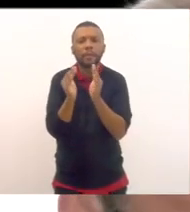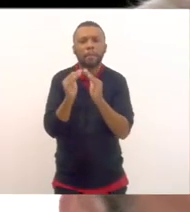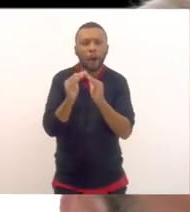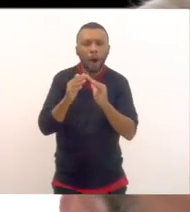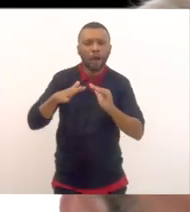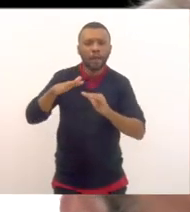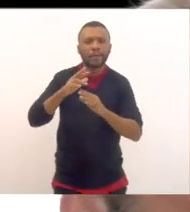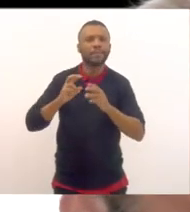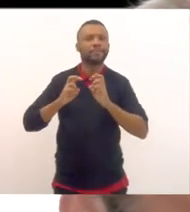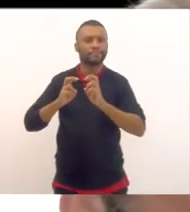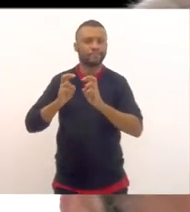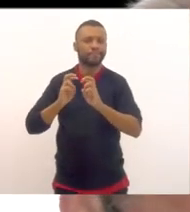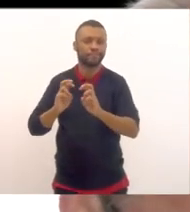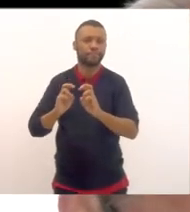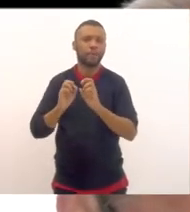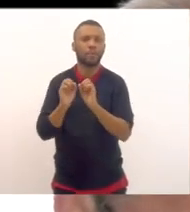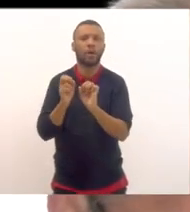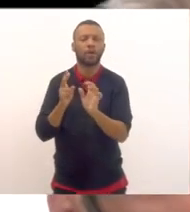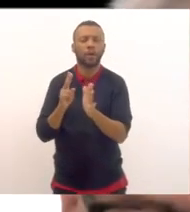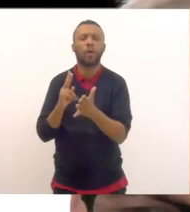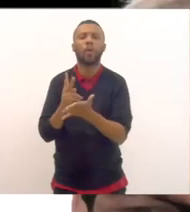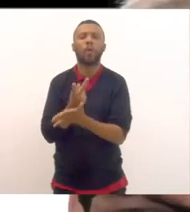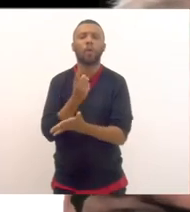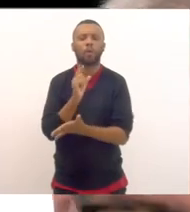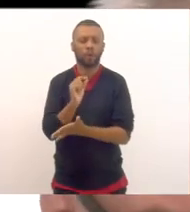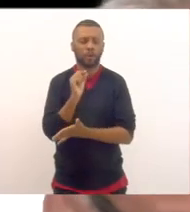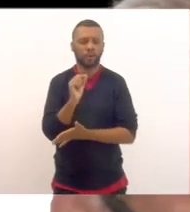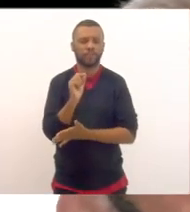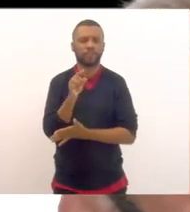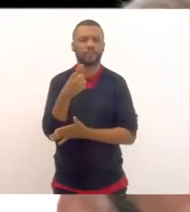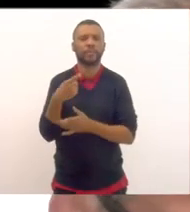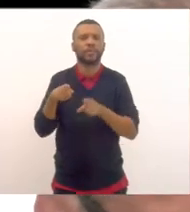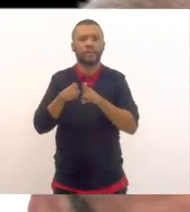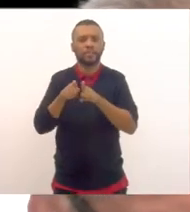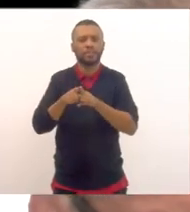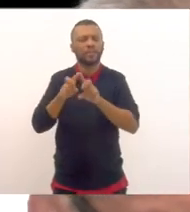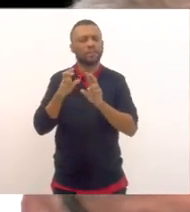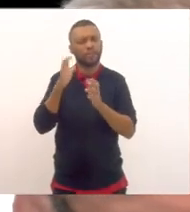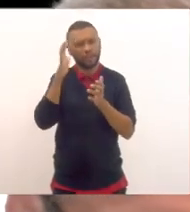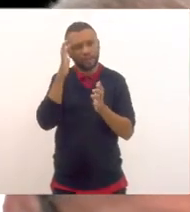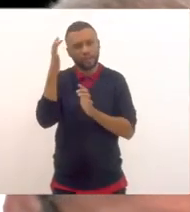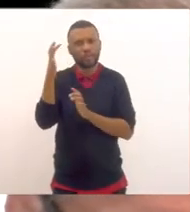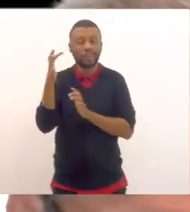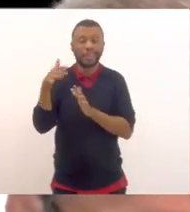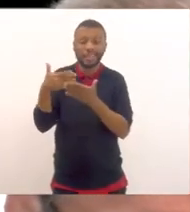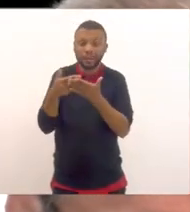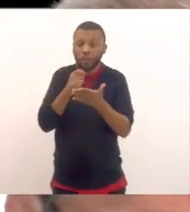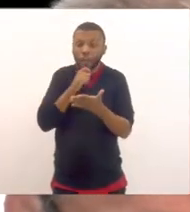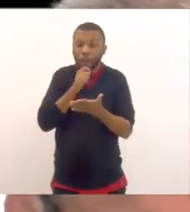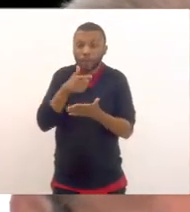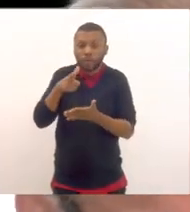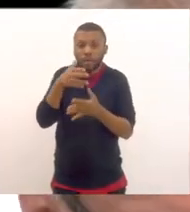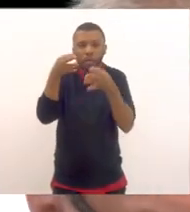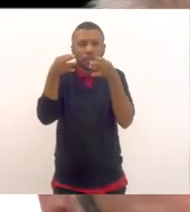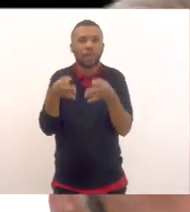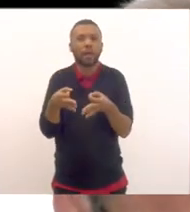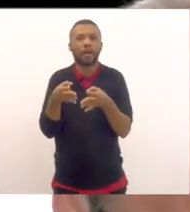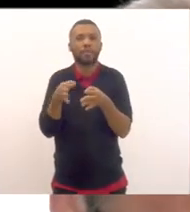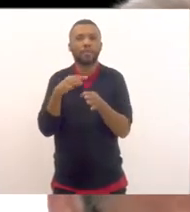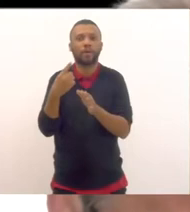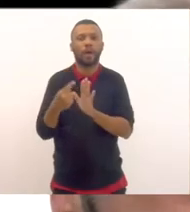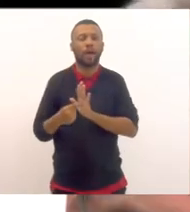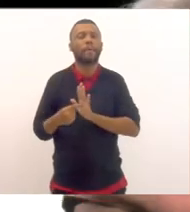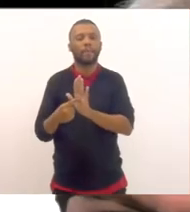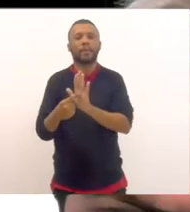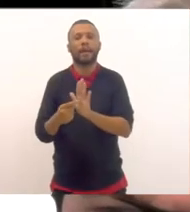haveria o risco que se envolve E aí também em relação a soluções ainda não há uma coisa efetiva para poder